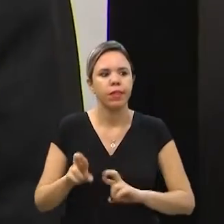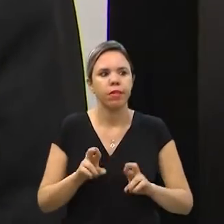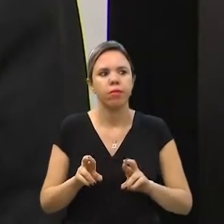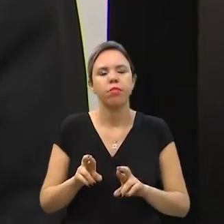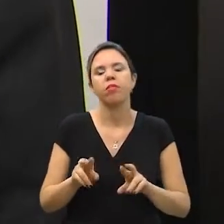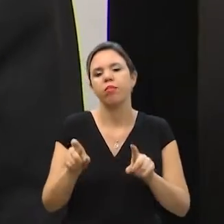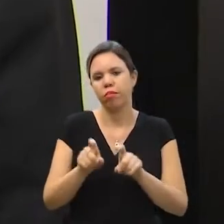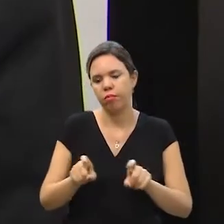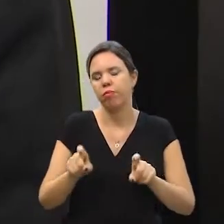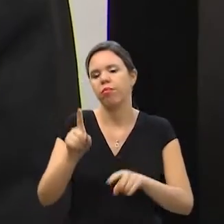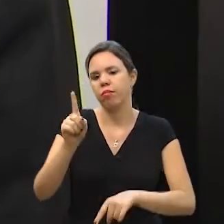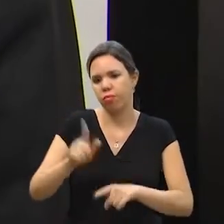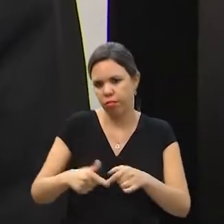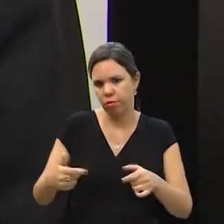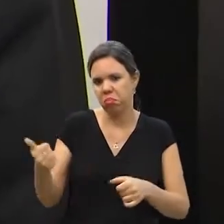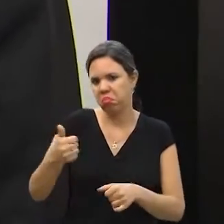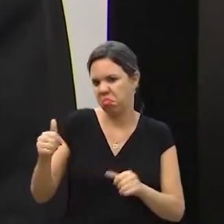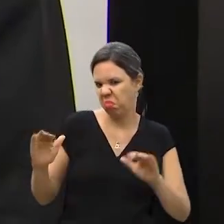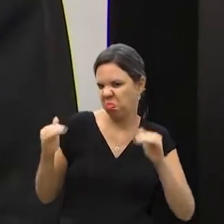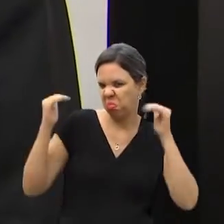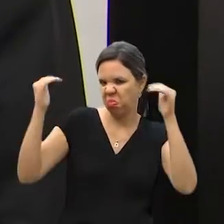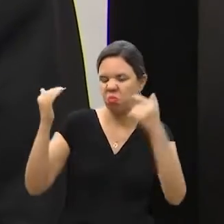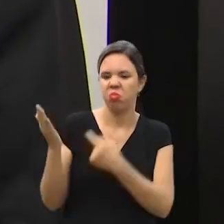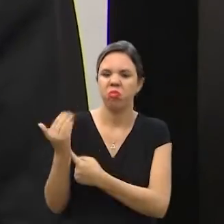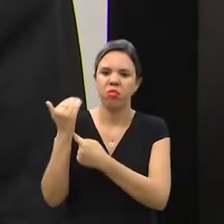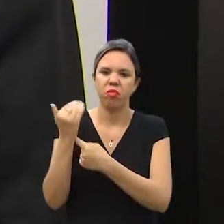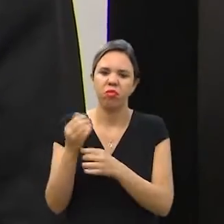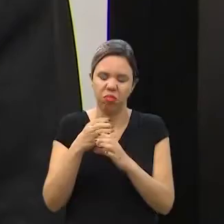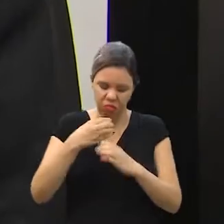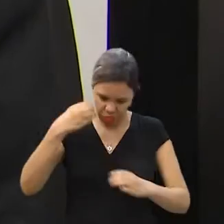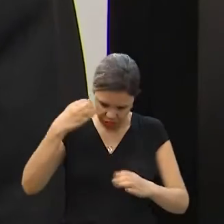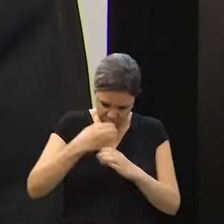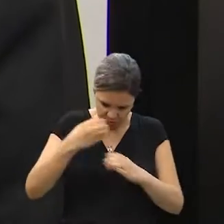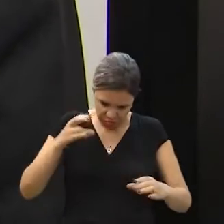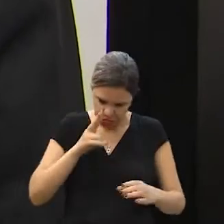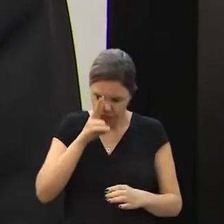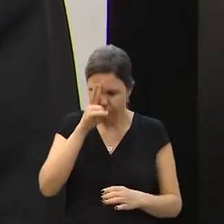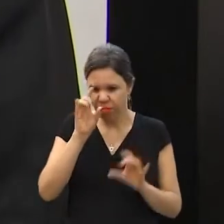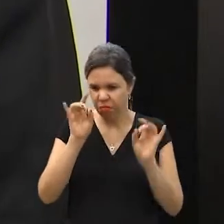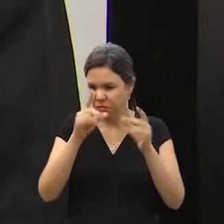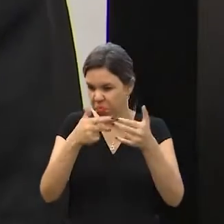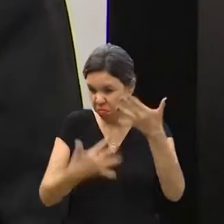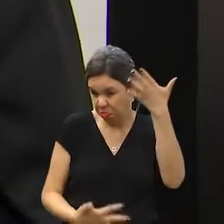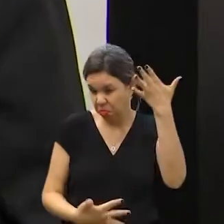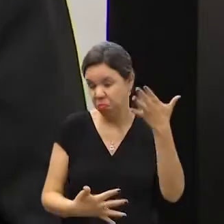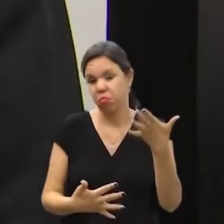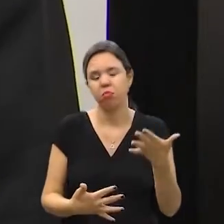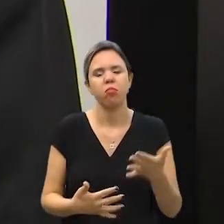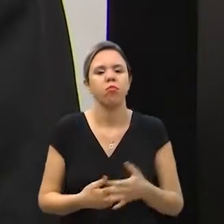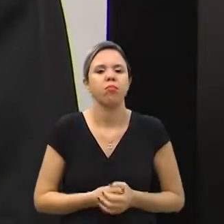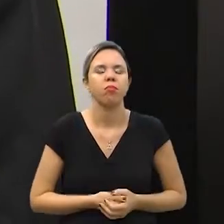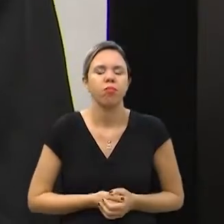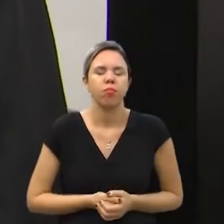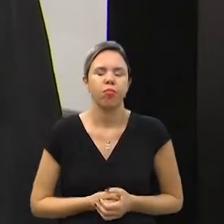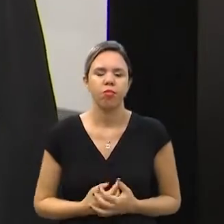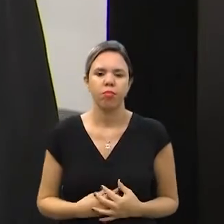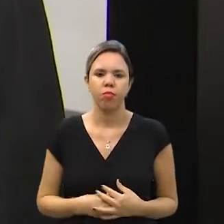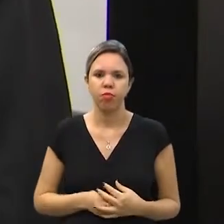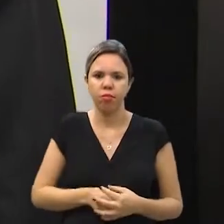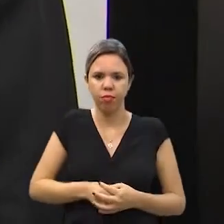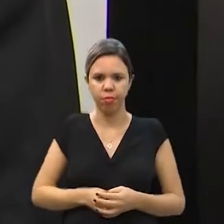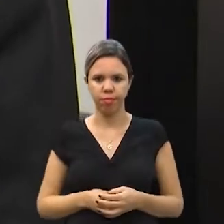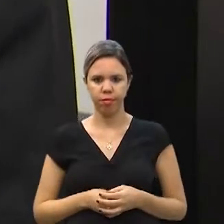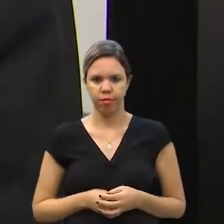laboratórios didáticos, mas com equipamentos de primeira geração, como microscopia de força atômica, espectroscopia Raman, etc,